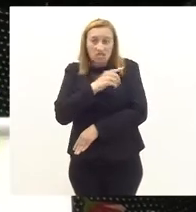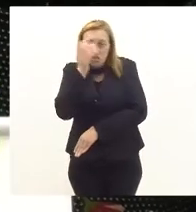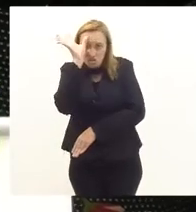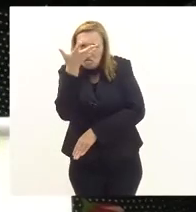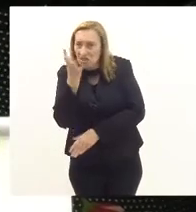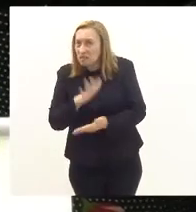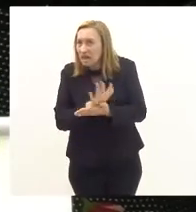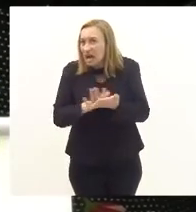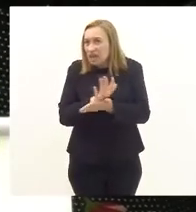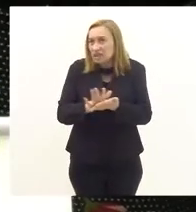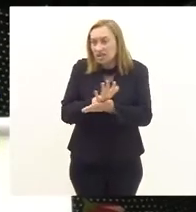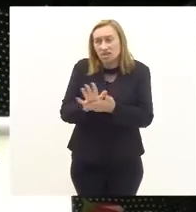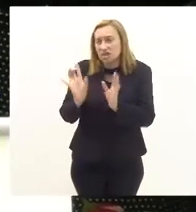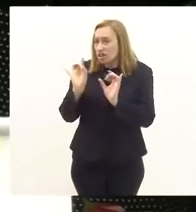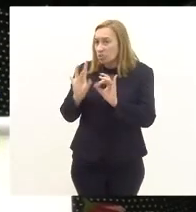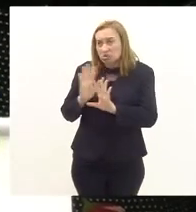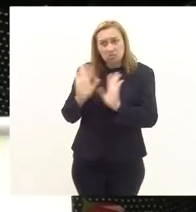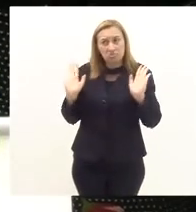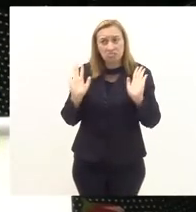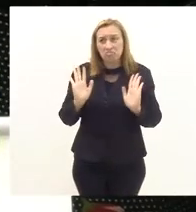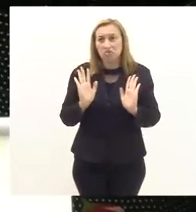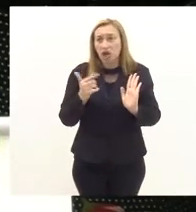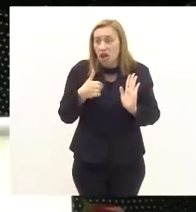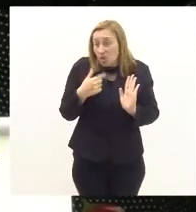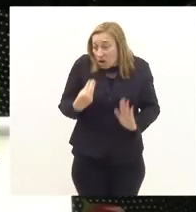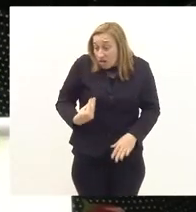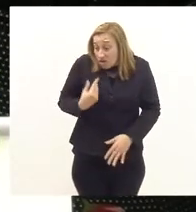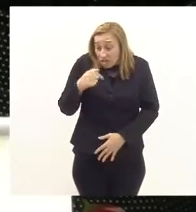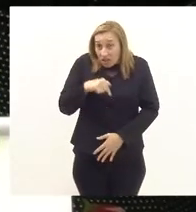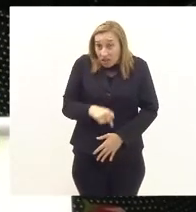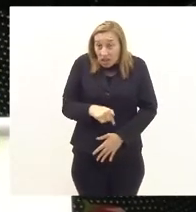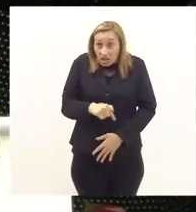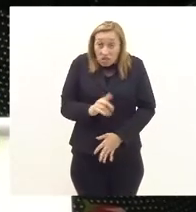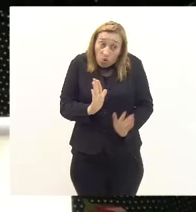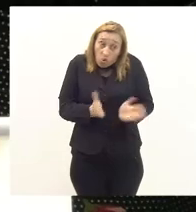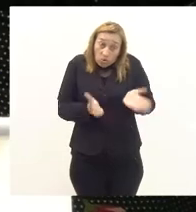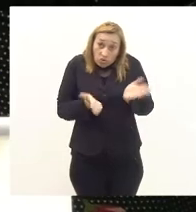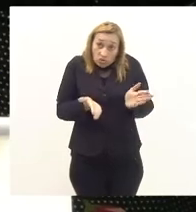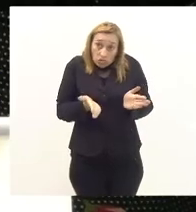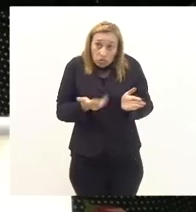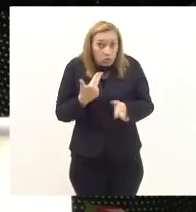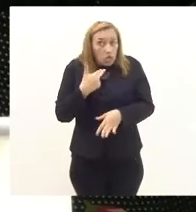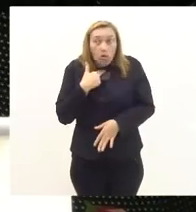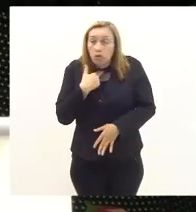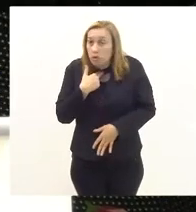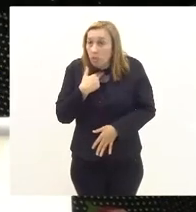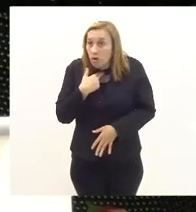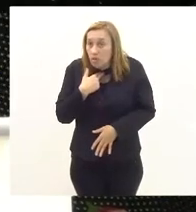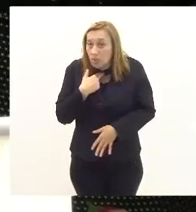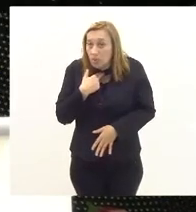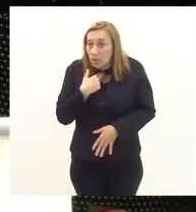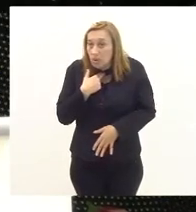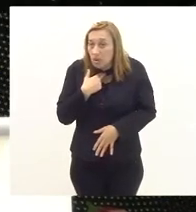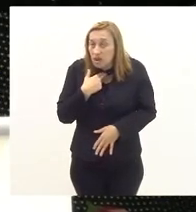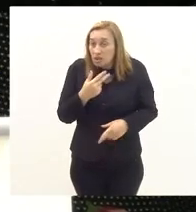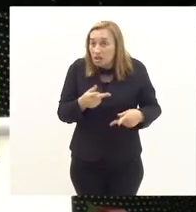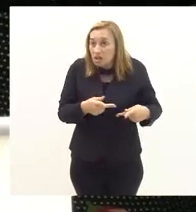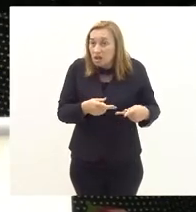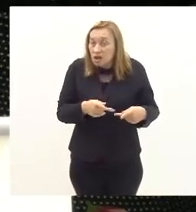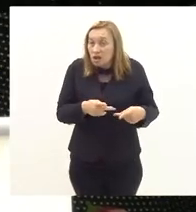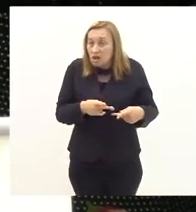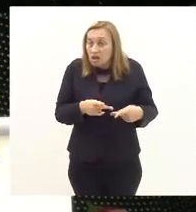E ficou jogado. Eu tô aqui, ó. Hoje em dia, não posso muito frequentar mais o lugar que eu estava